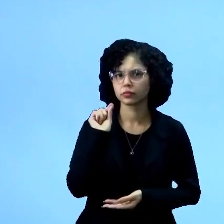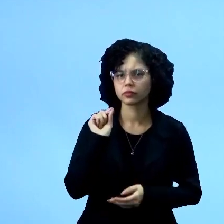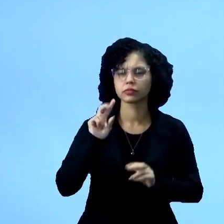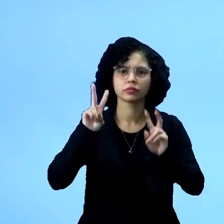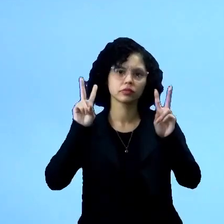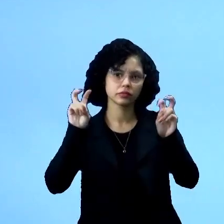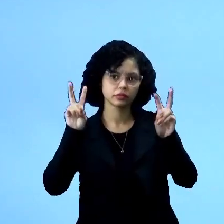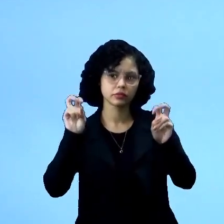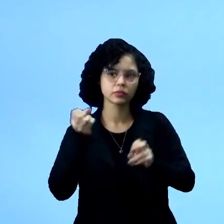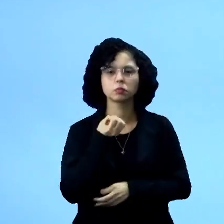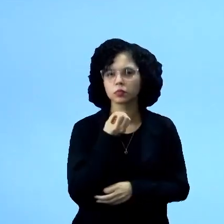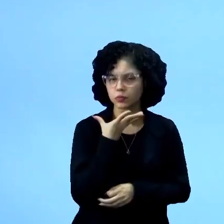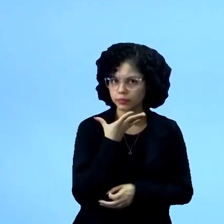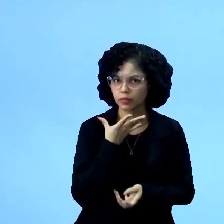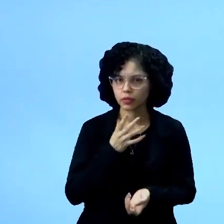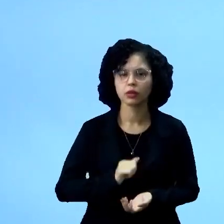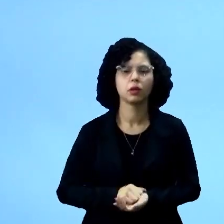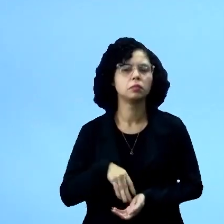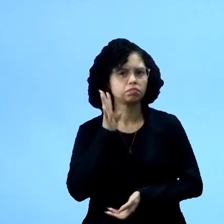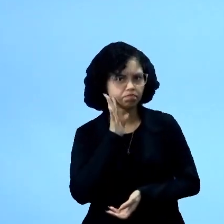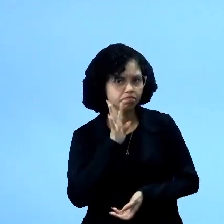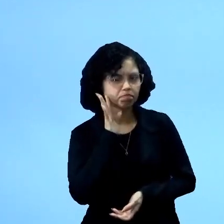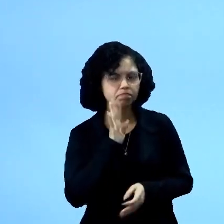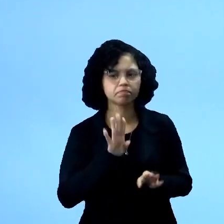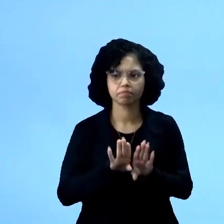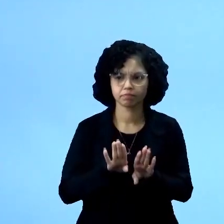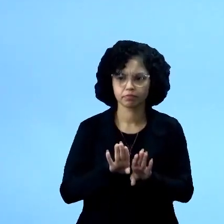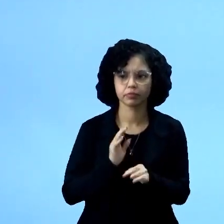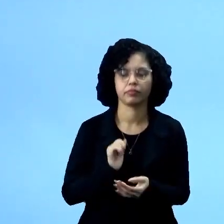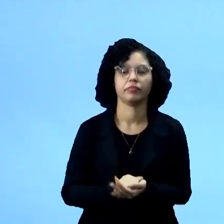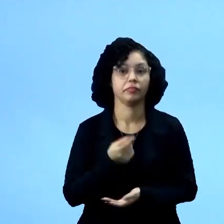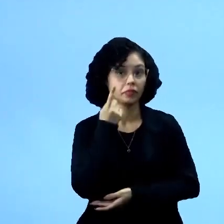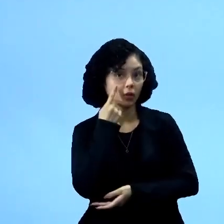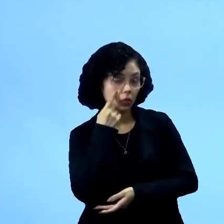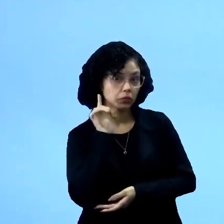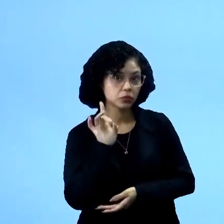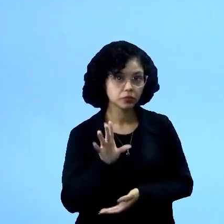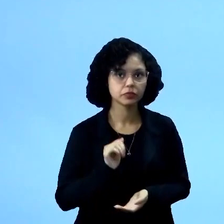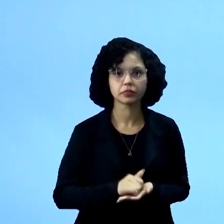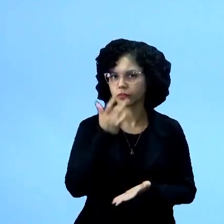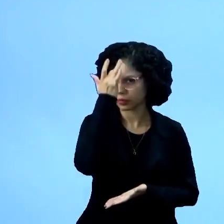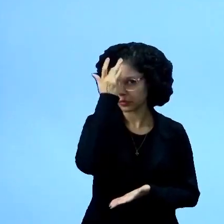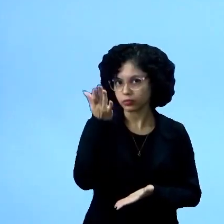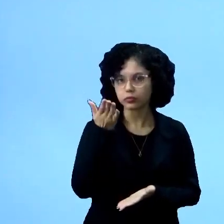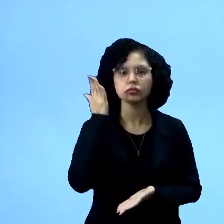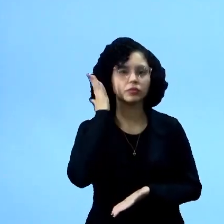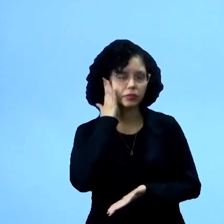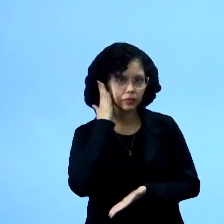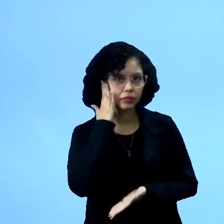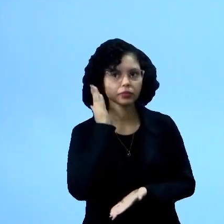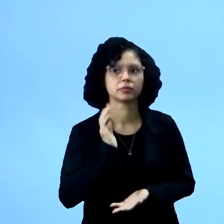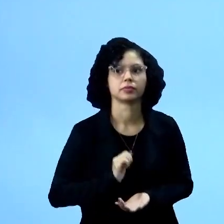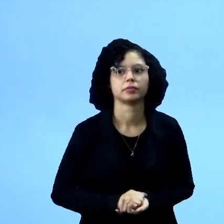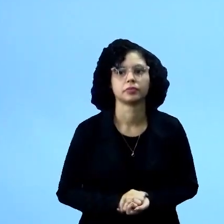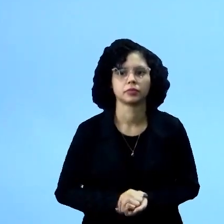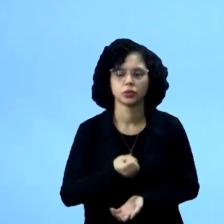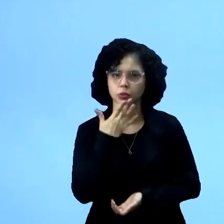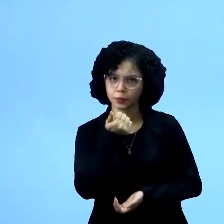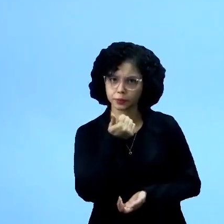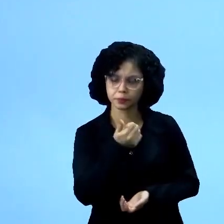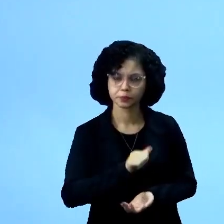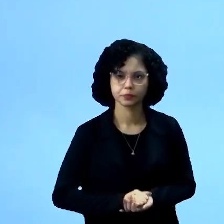assunto muito bom e muito interessante. Olha só, ele é fácil de ser entendido. Tudo